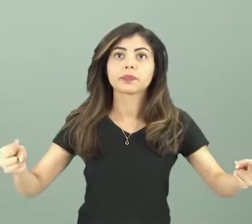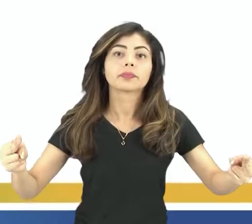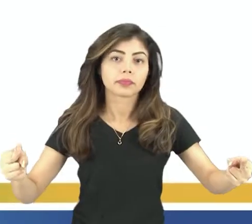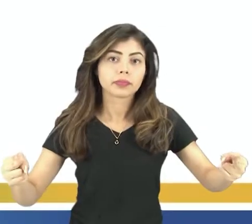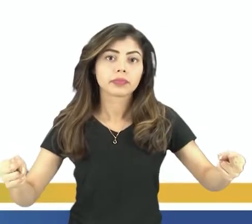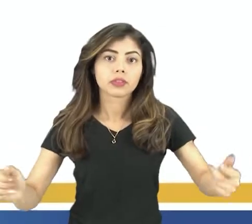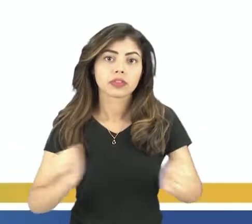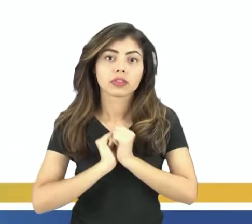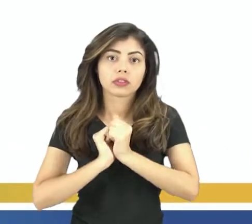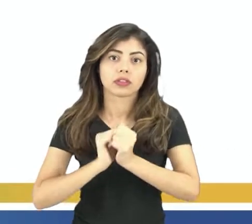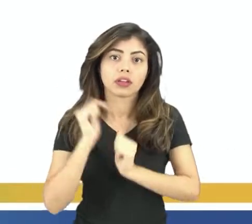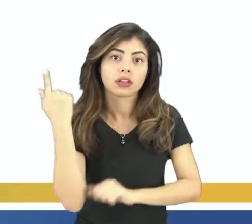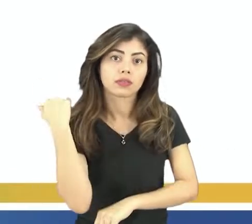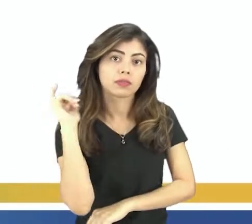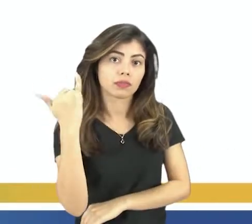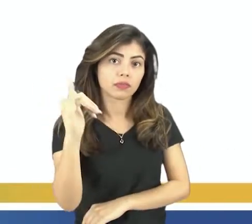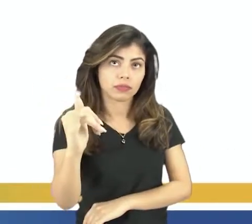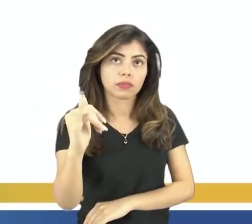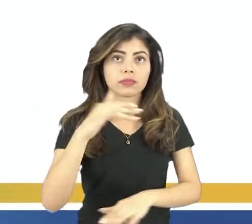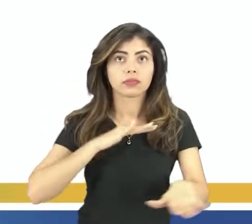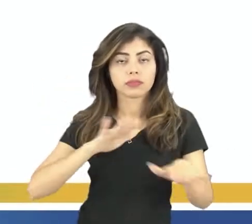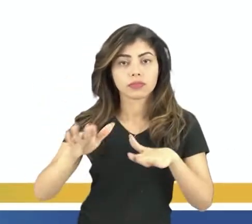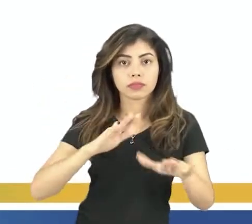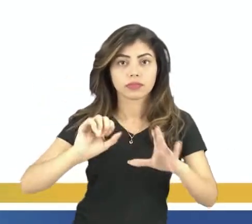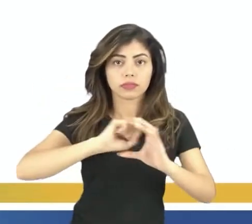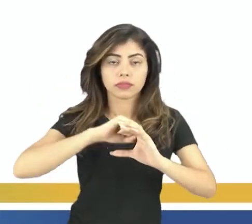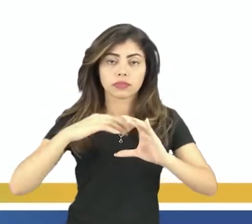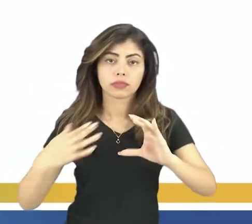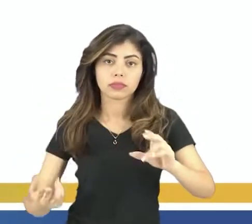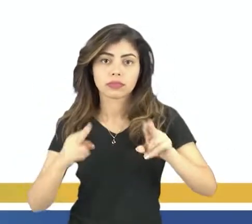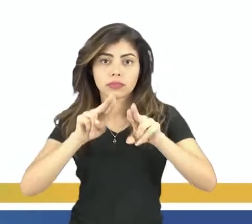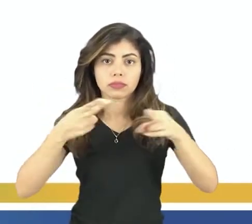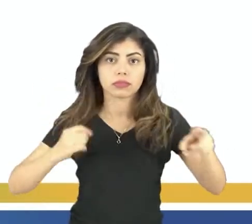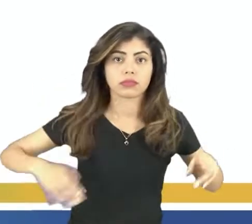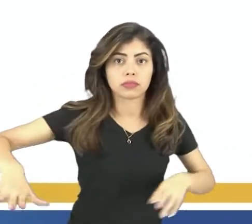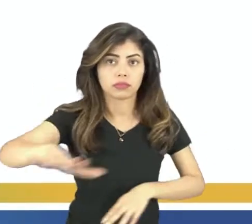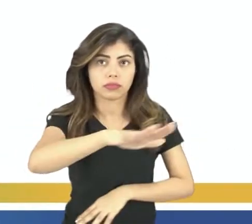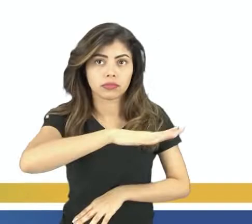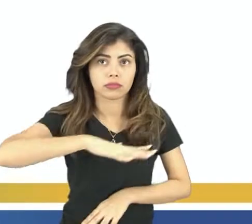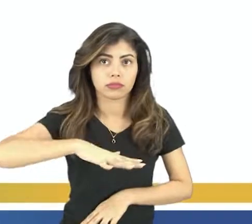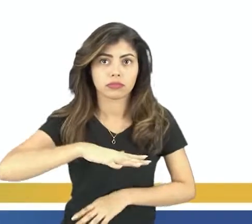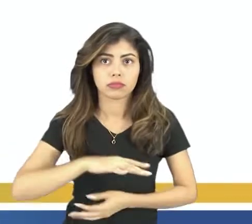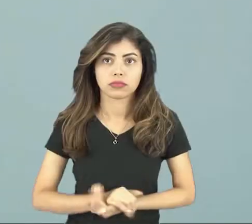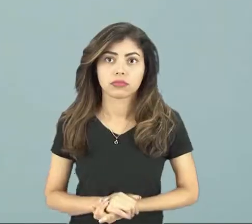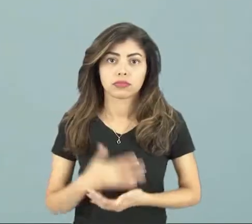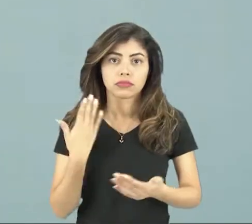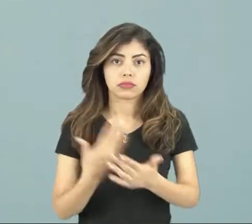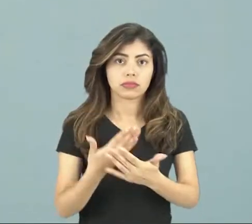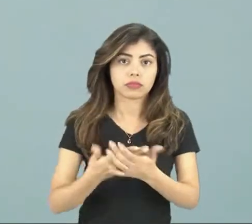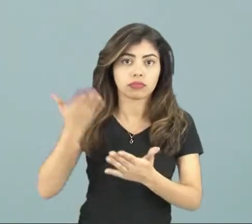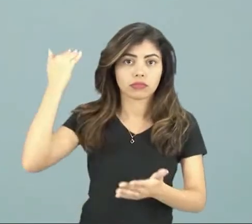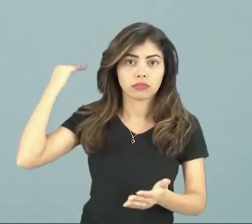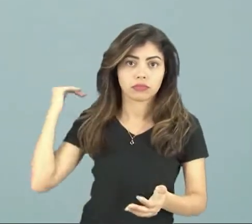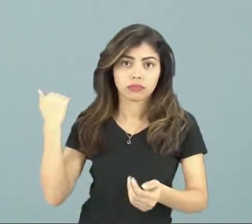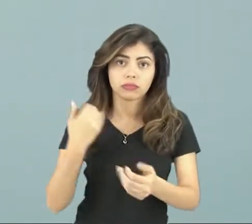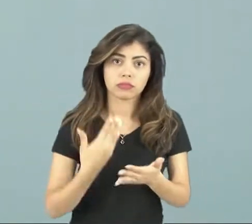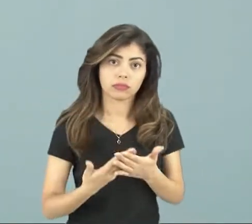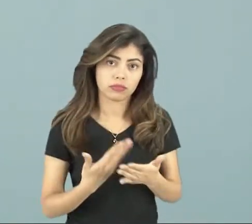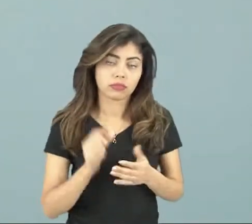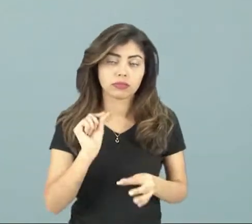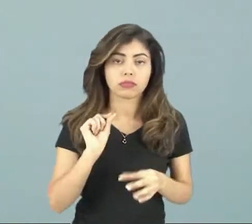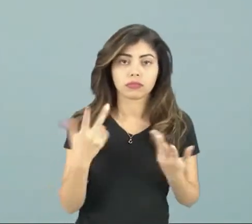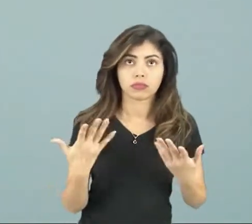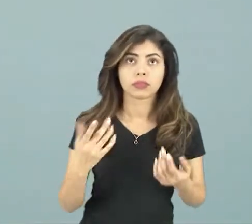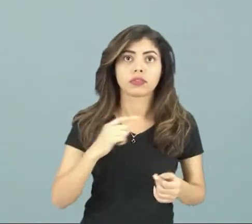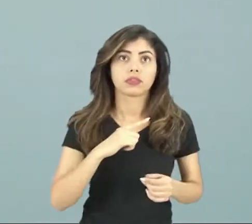campos magnéticos, a carga elétrica em movimento e a caracterização desse campo. Na aula anterior a gente estudou sobre os